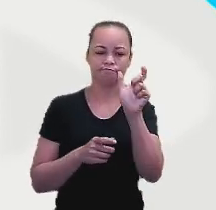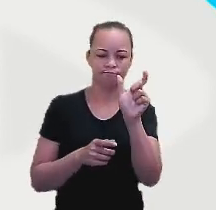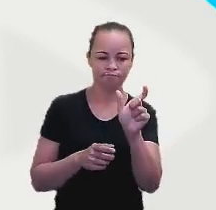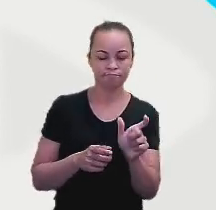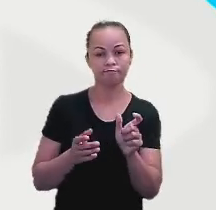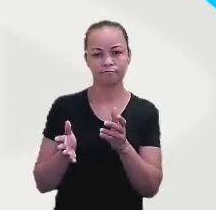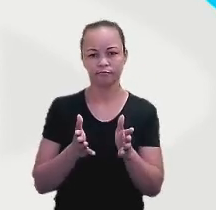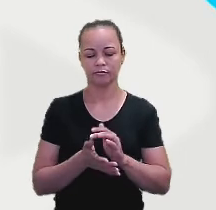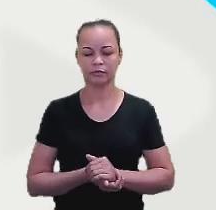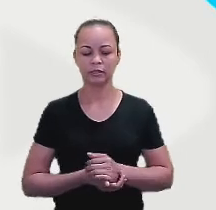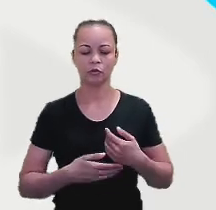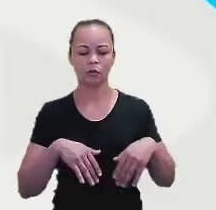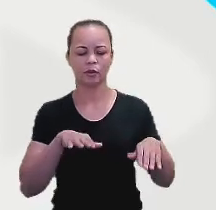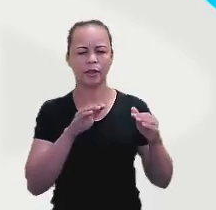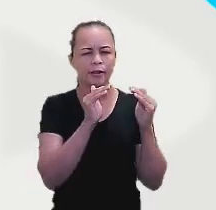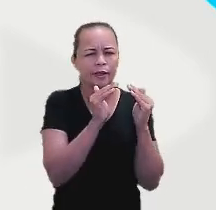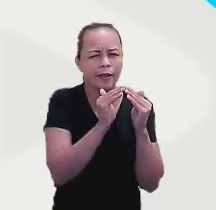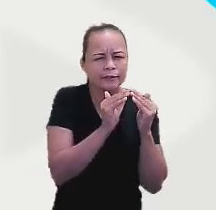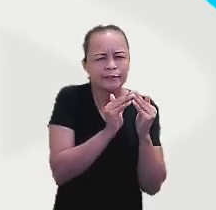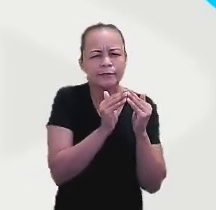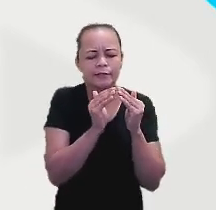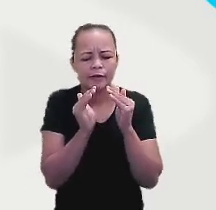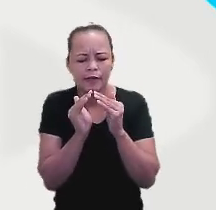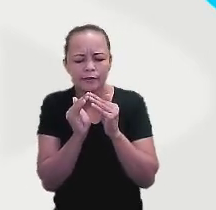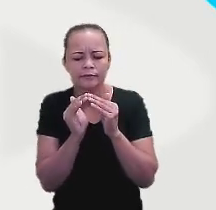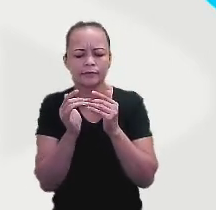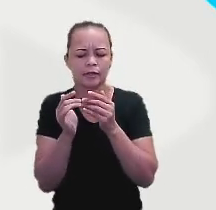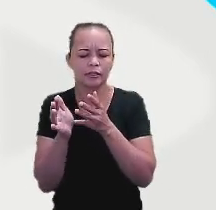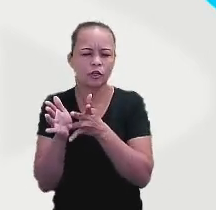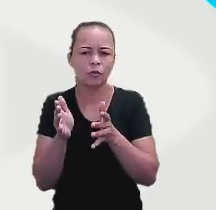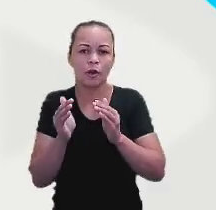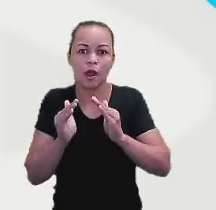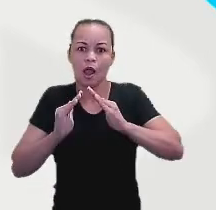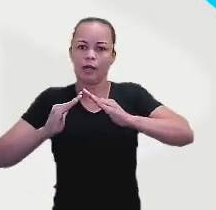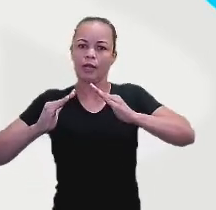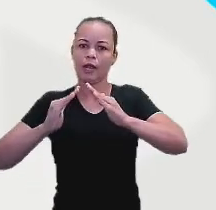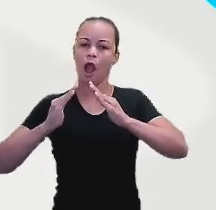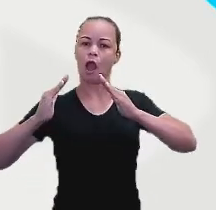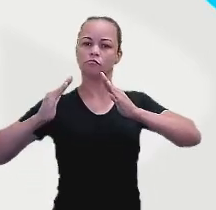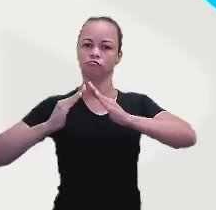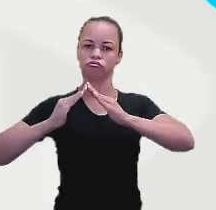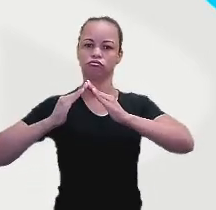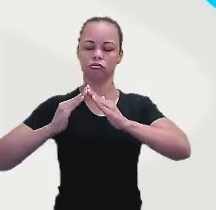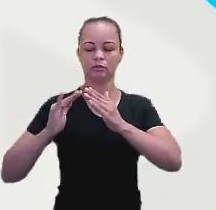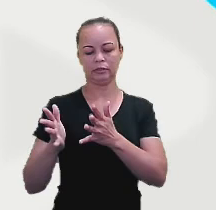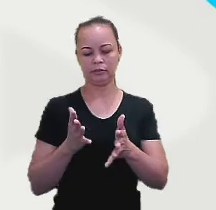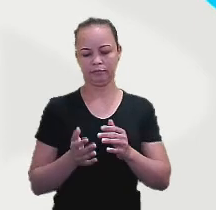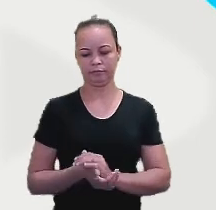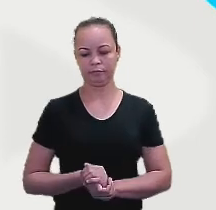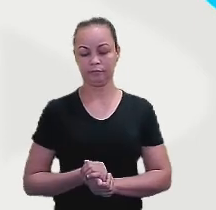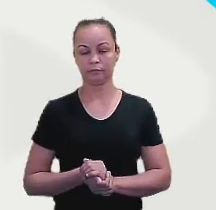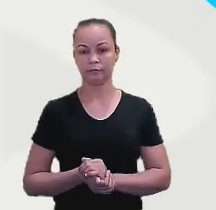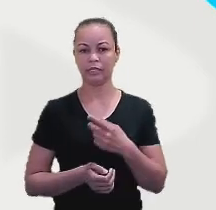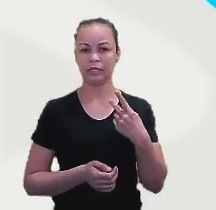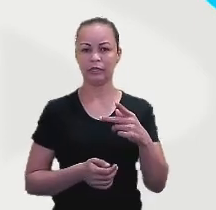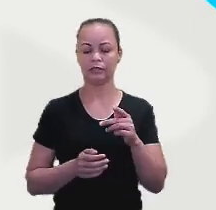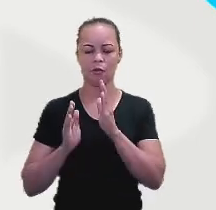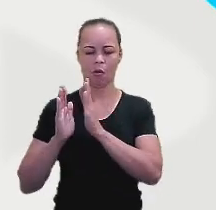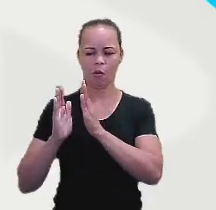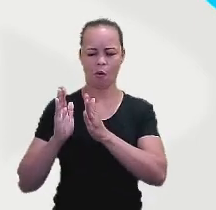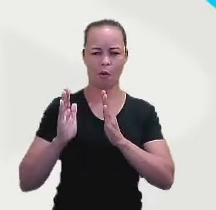ó, casinha, caseiro, casebre, casarão e casa. Então, o que é a ordem alfabética? É a ordem